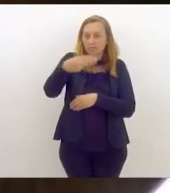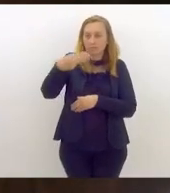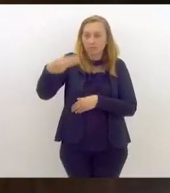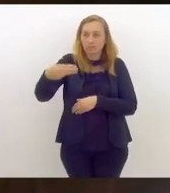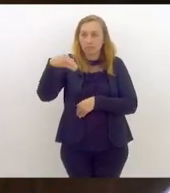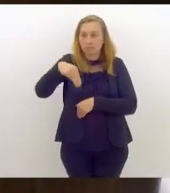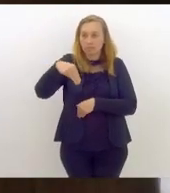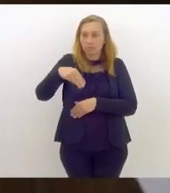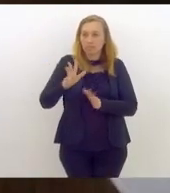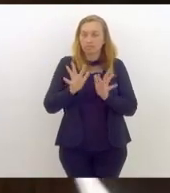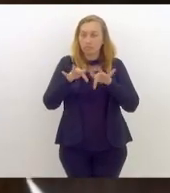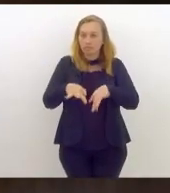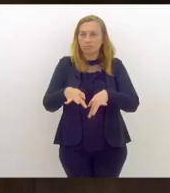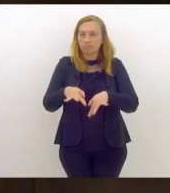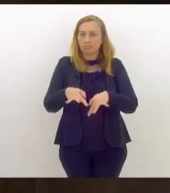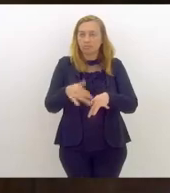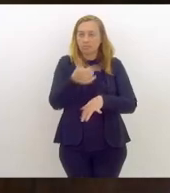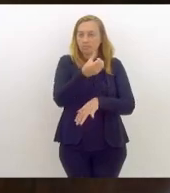16h33, encerrou-se às